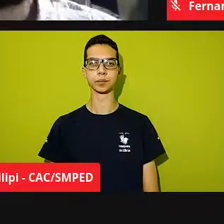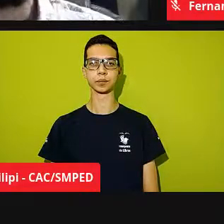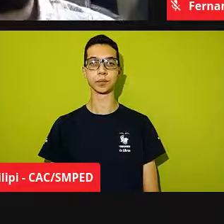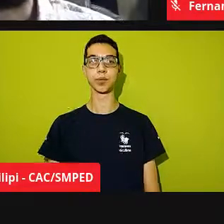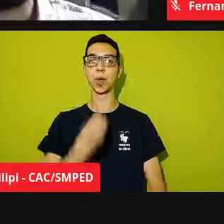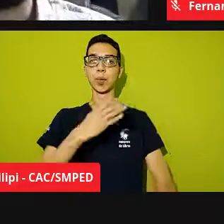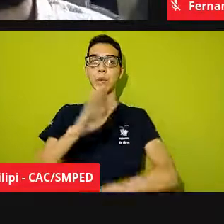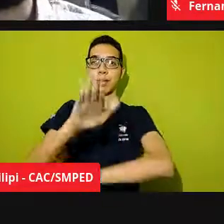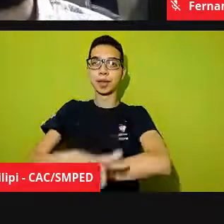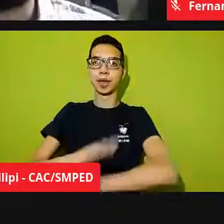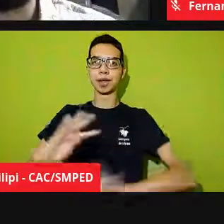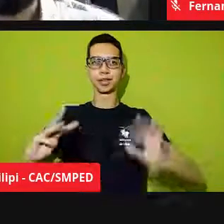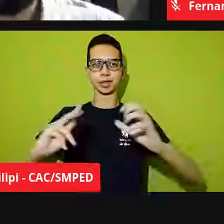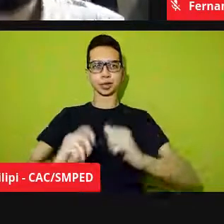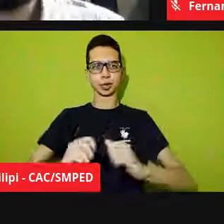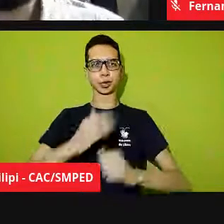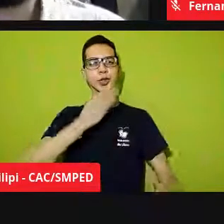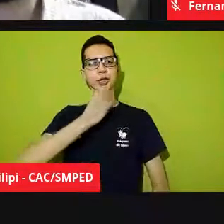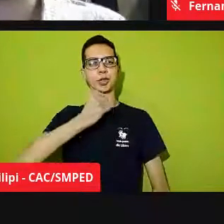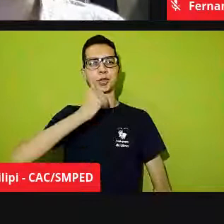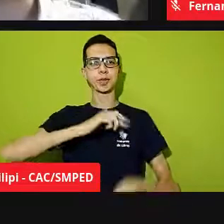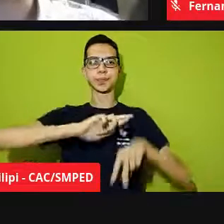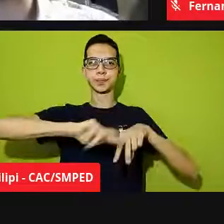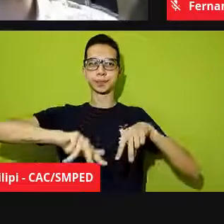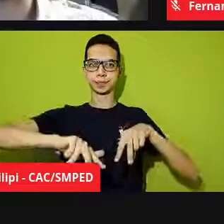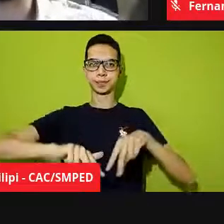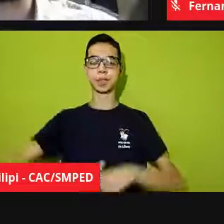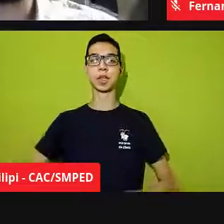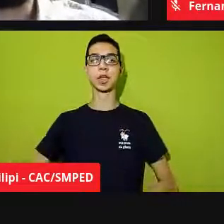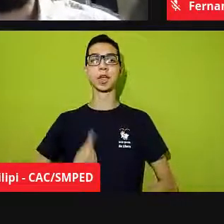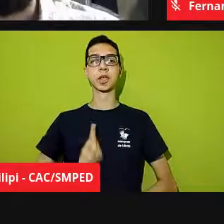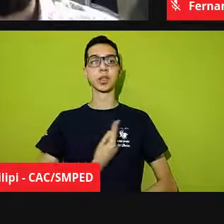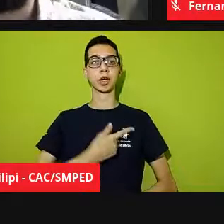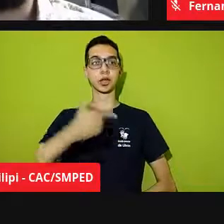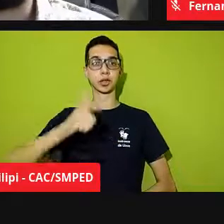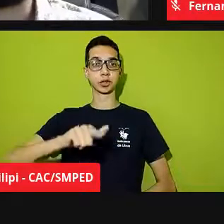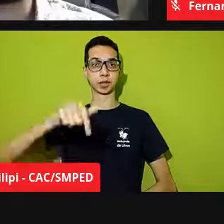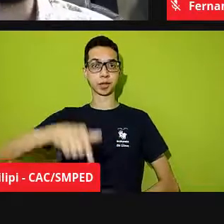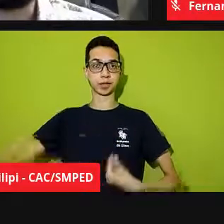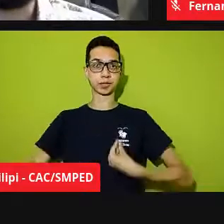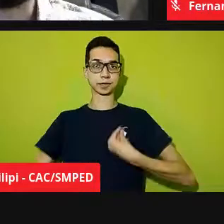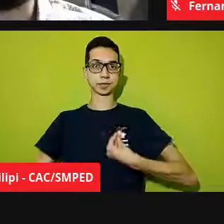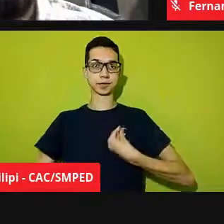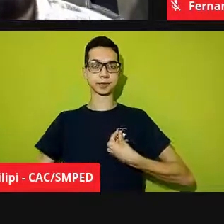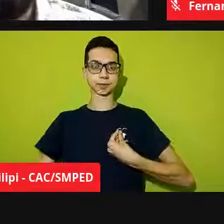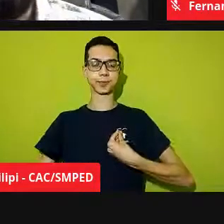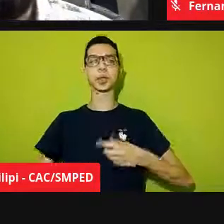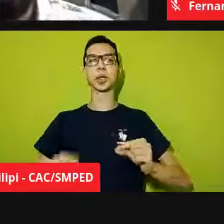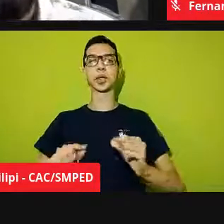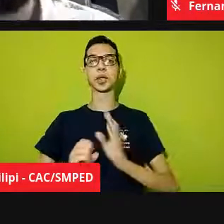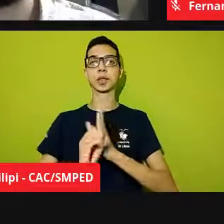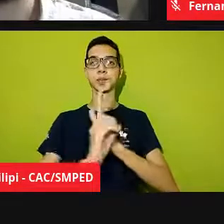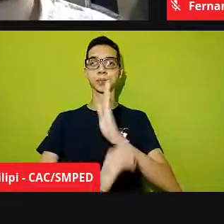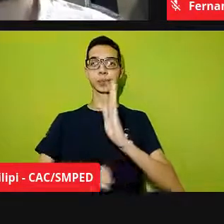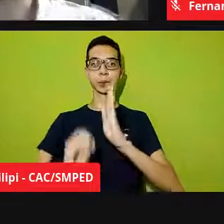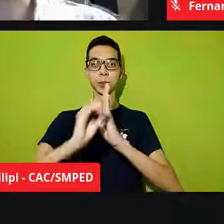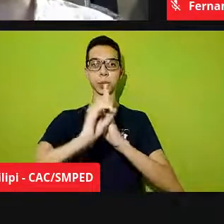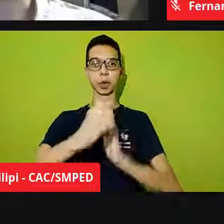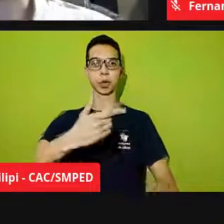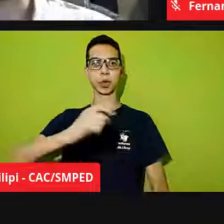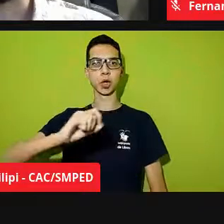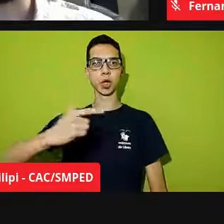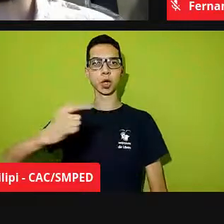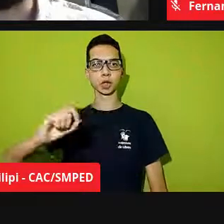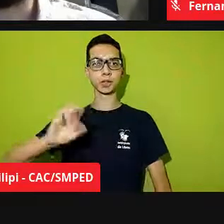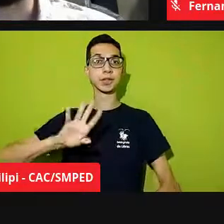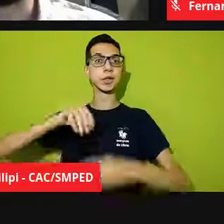Boa tarde a todas, todos e todes. Estamos mais uma vez aqui na Virada Cultural 2020,